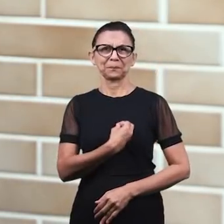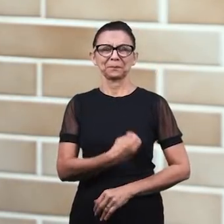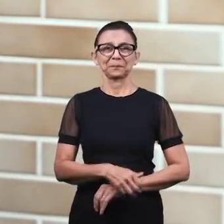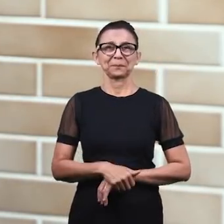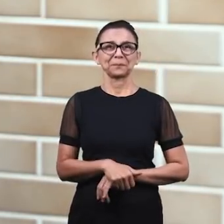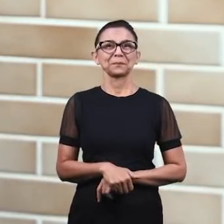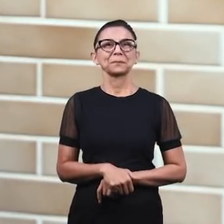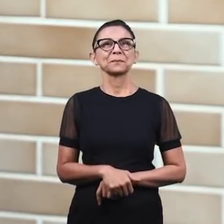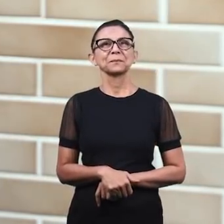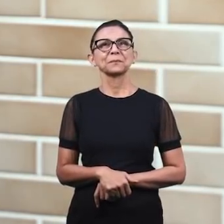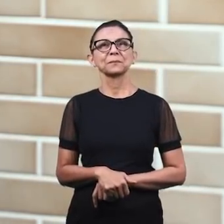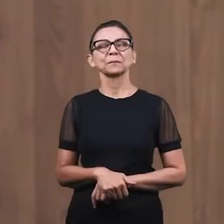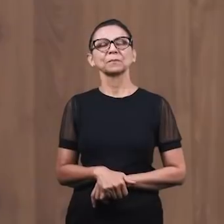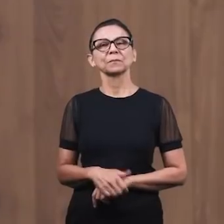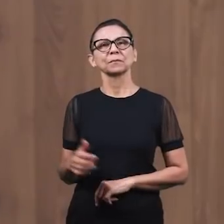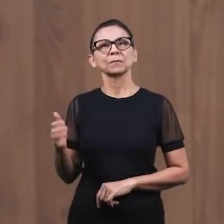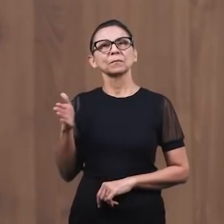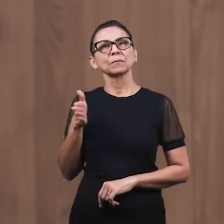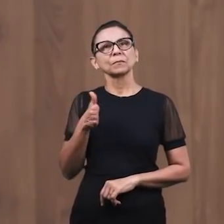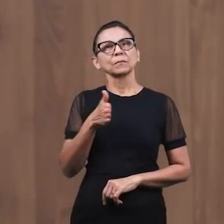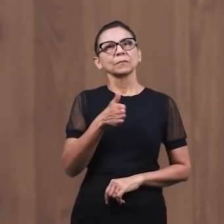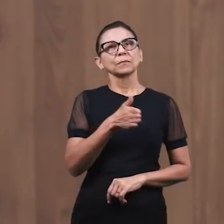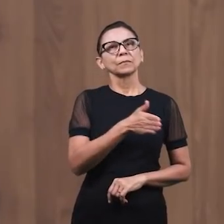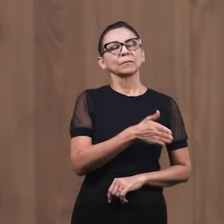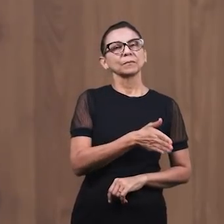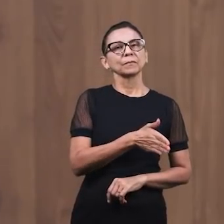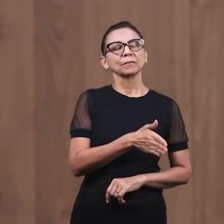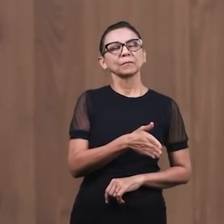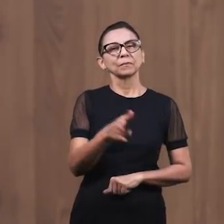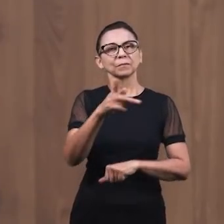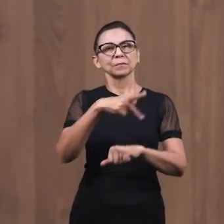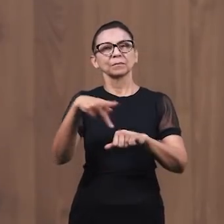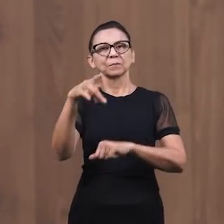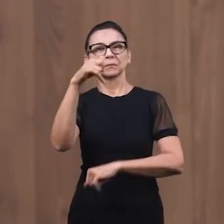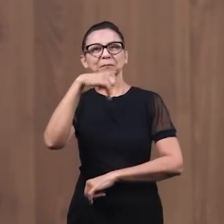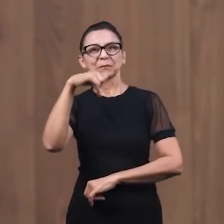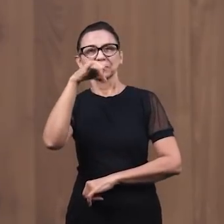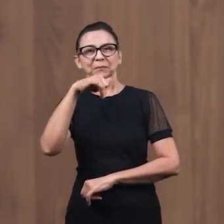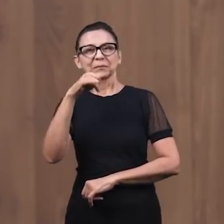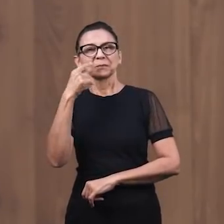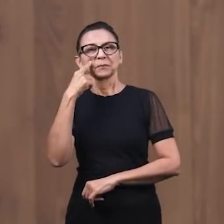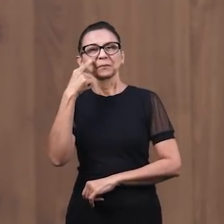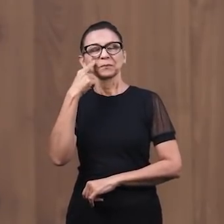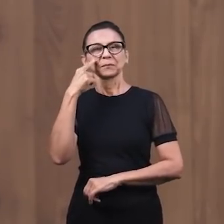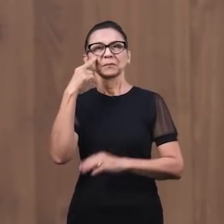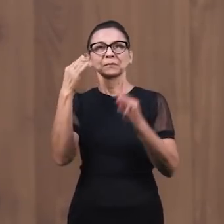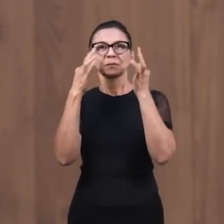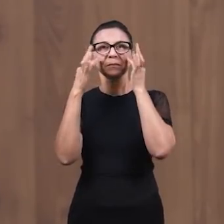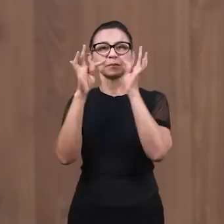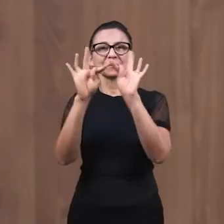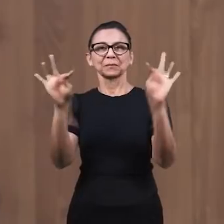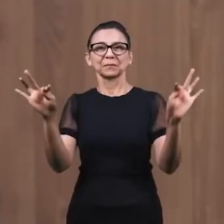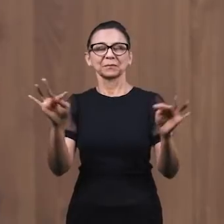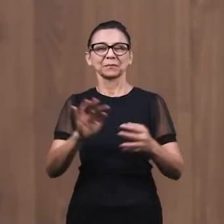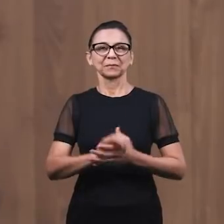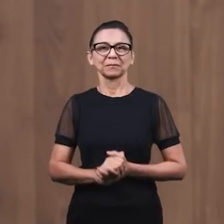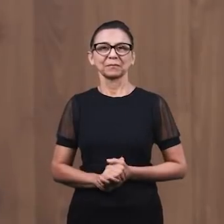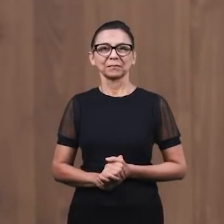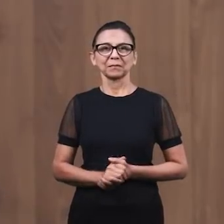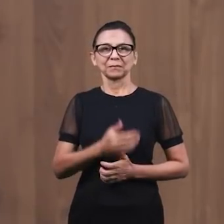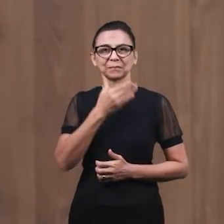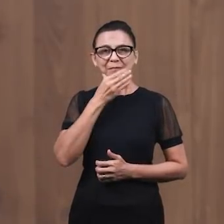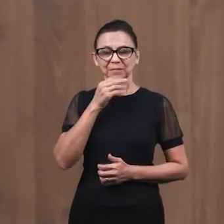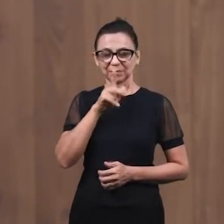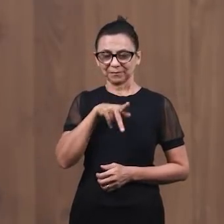pela sua participação. Agora, irmãos, nós iremos ainda na Itália ouvir o testemunho de um professor de